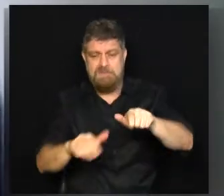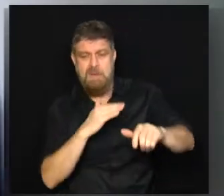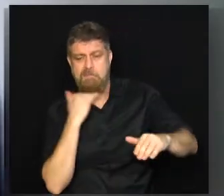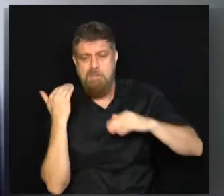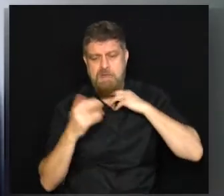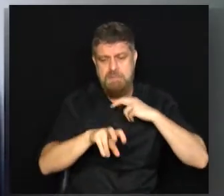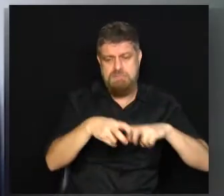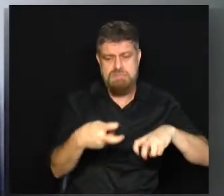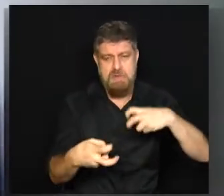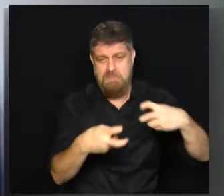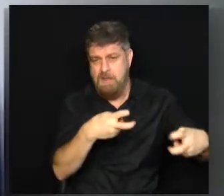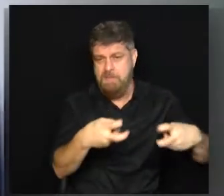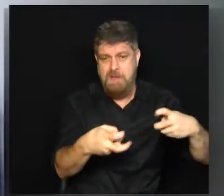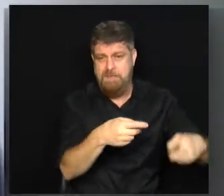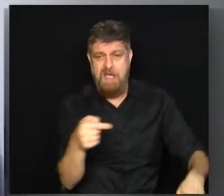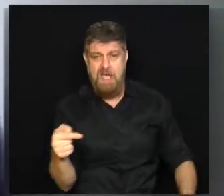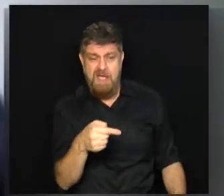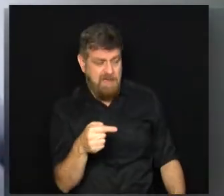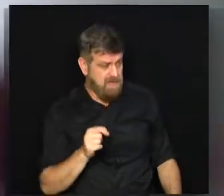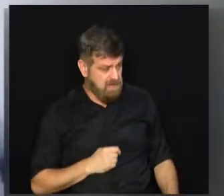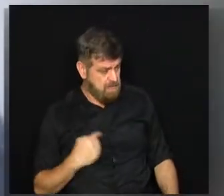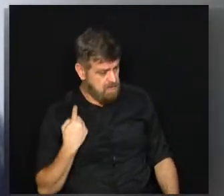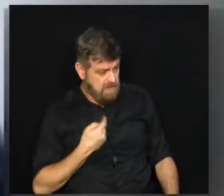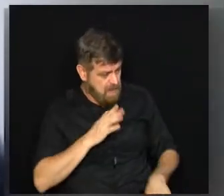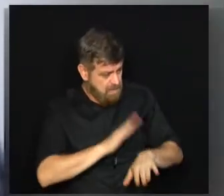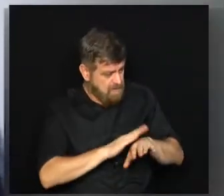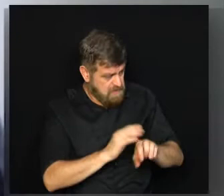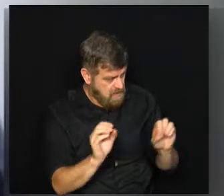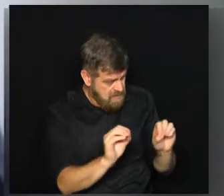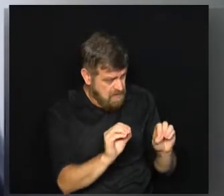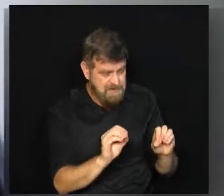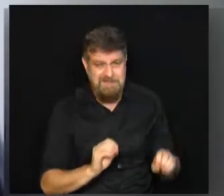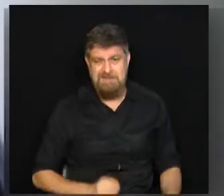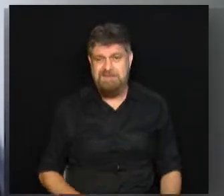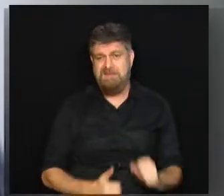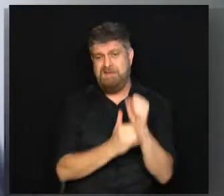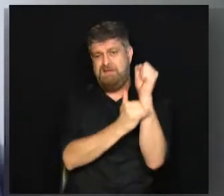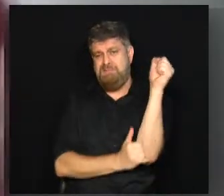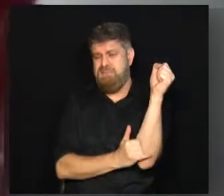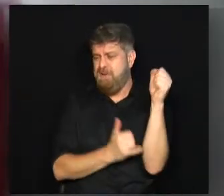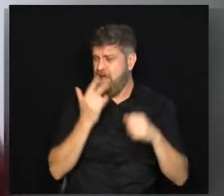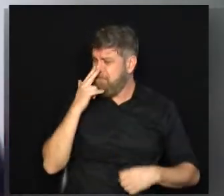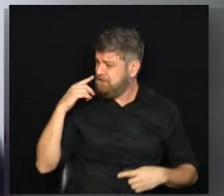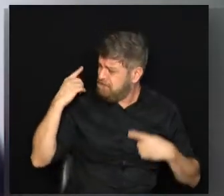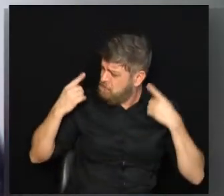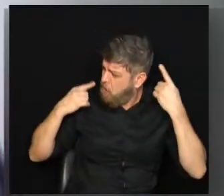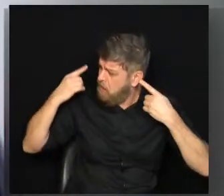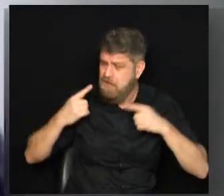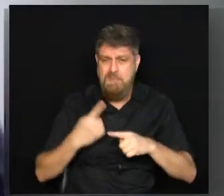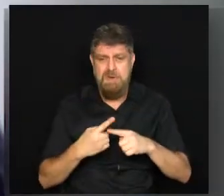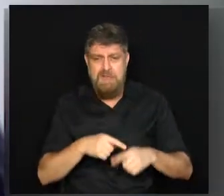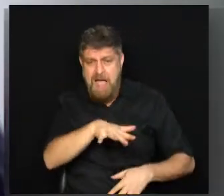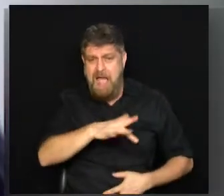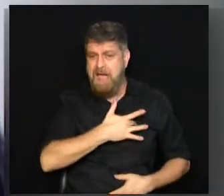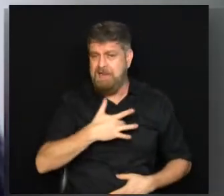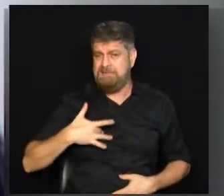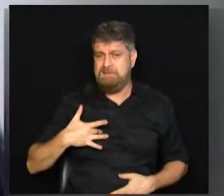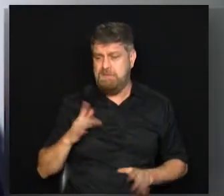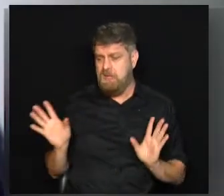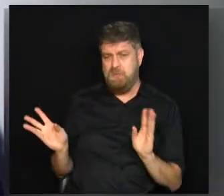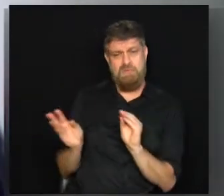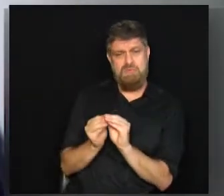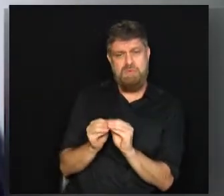pandemia infernal no mundo inteiro, o que é uma razão absurdamente maluca, porque a saúde não se resume